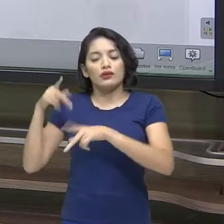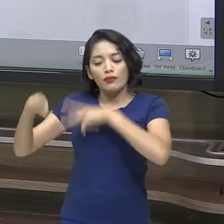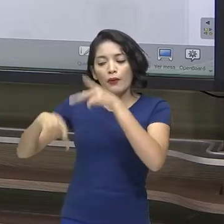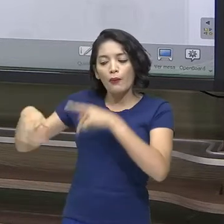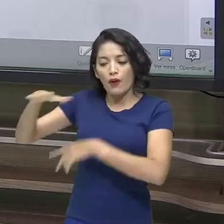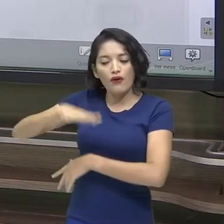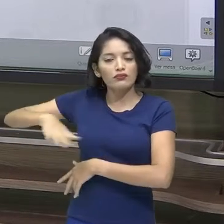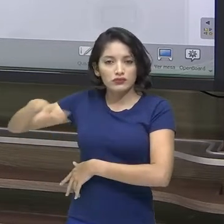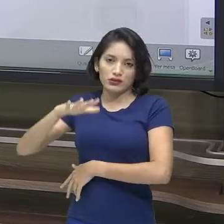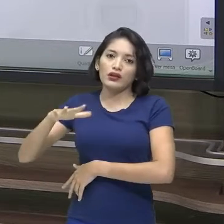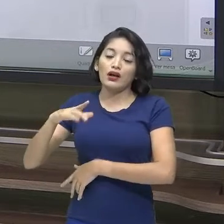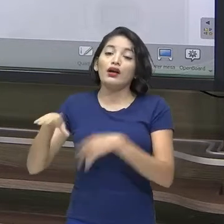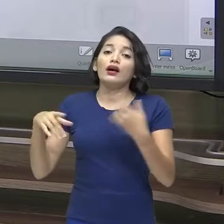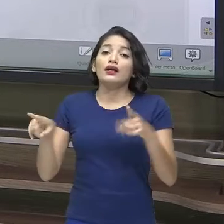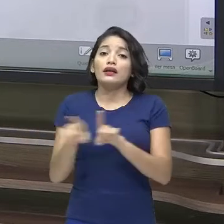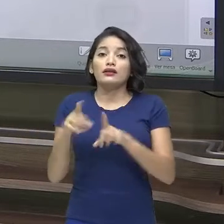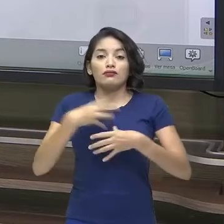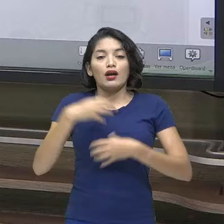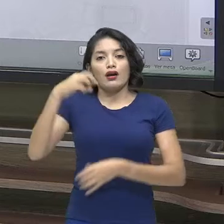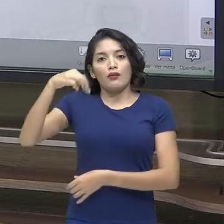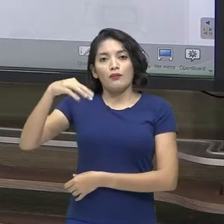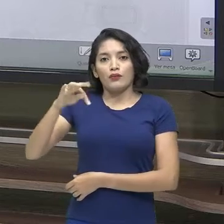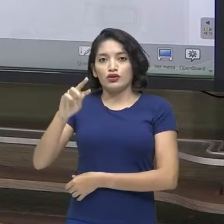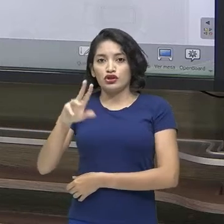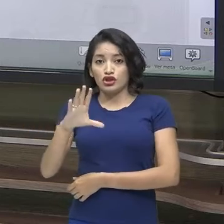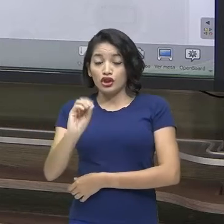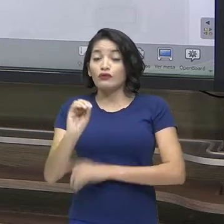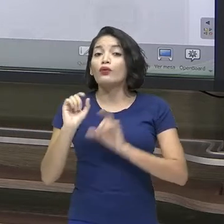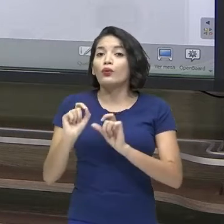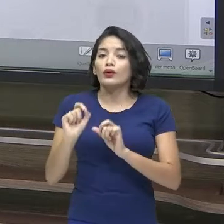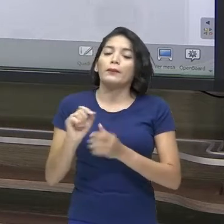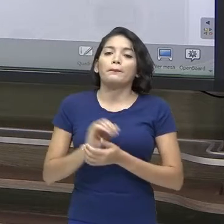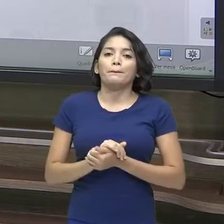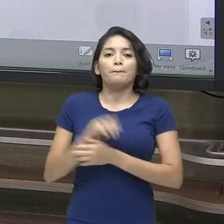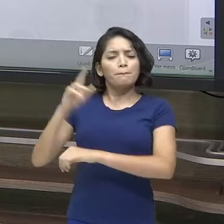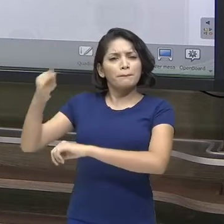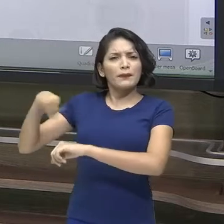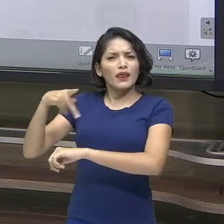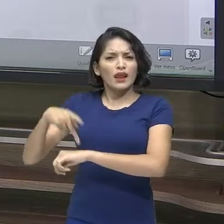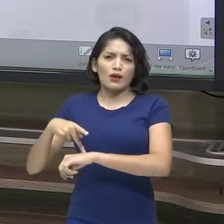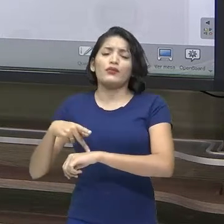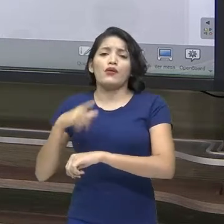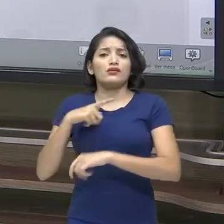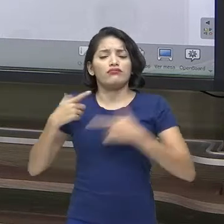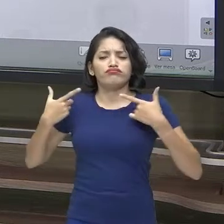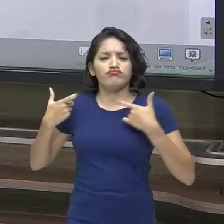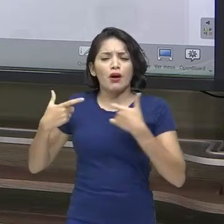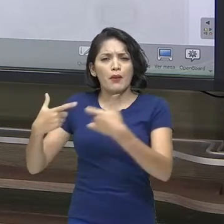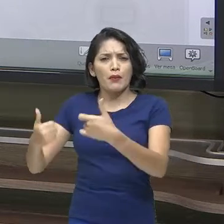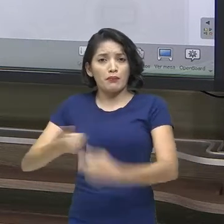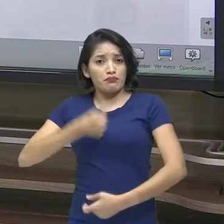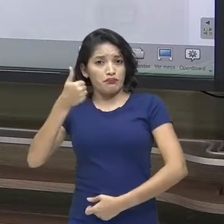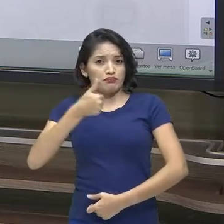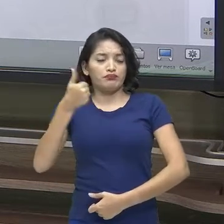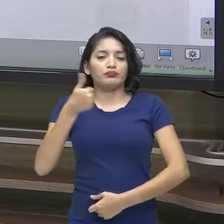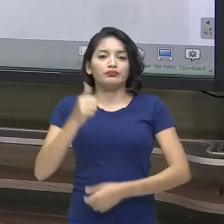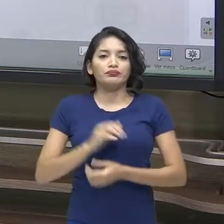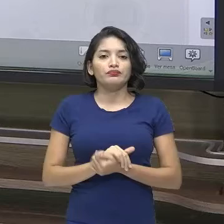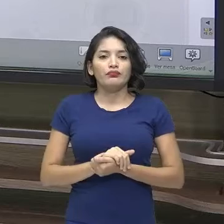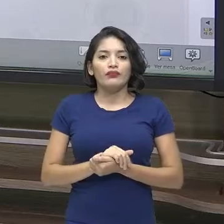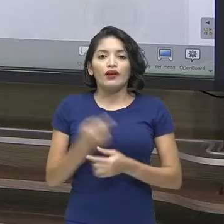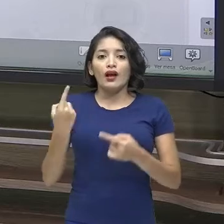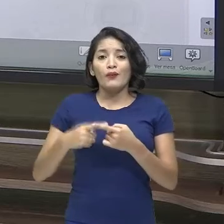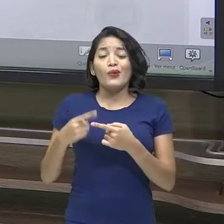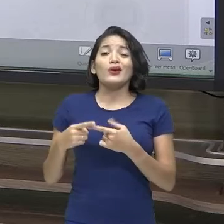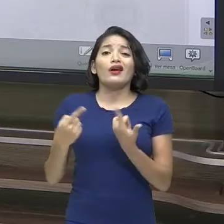russa, e motivo também da Revolução, era o país vivendo a Primeira Guerra Mundial. Porque se um país que